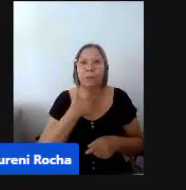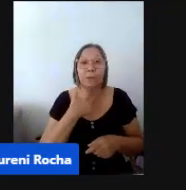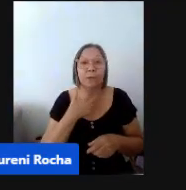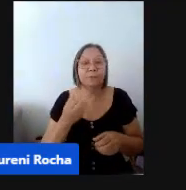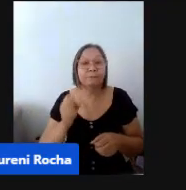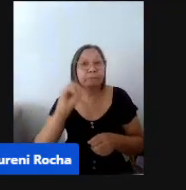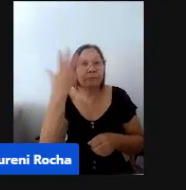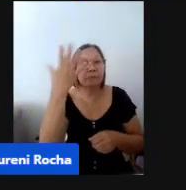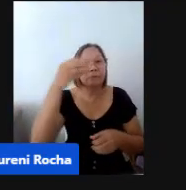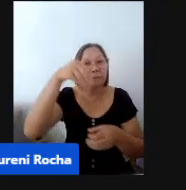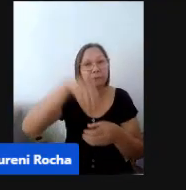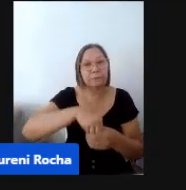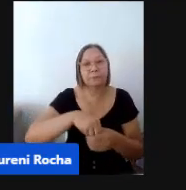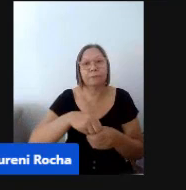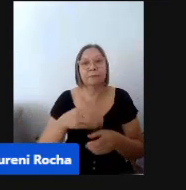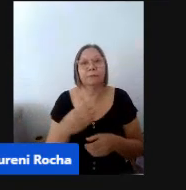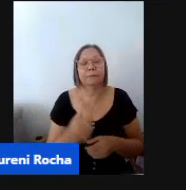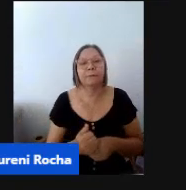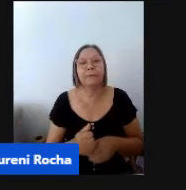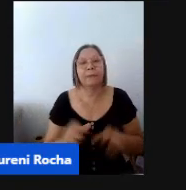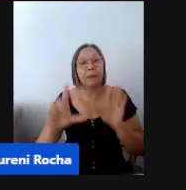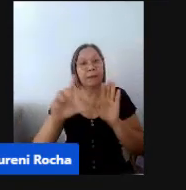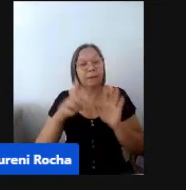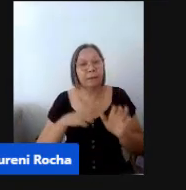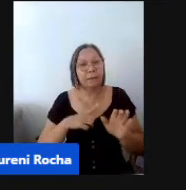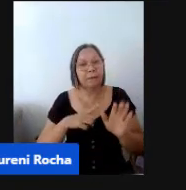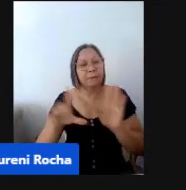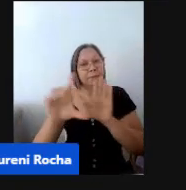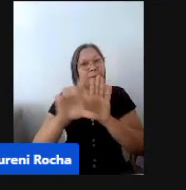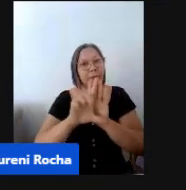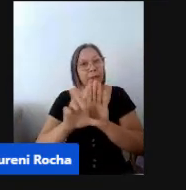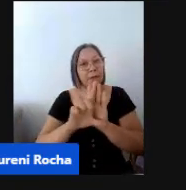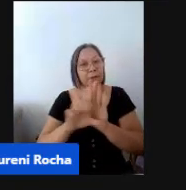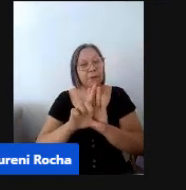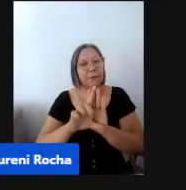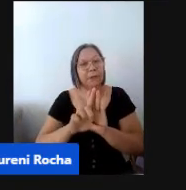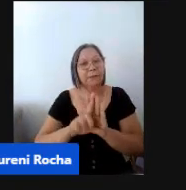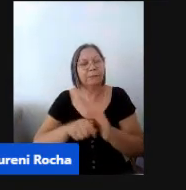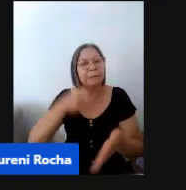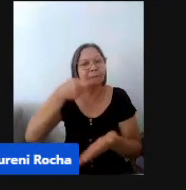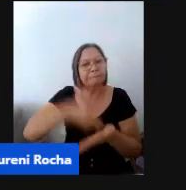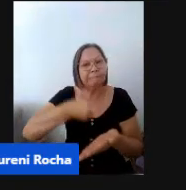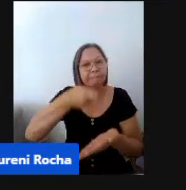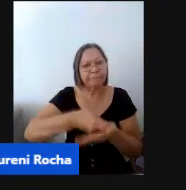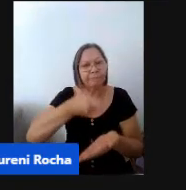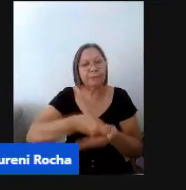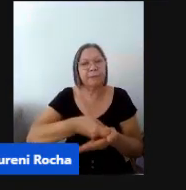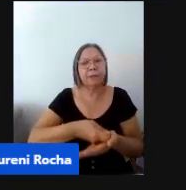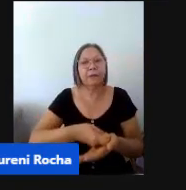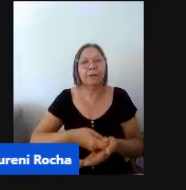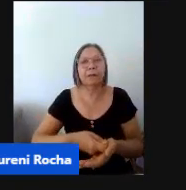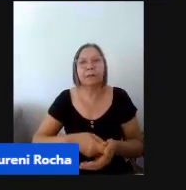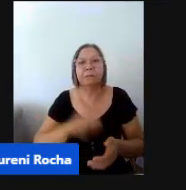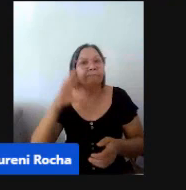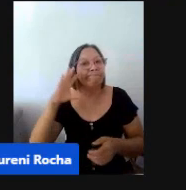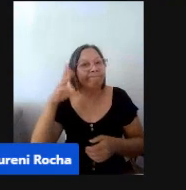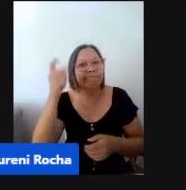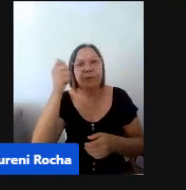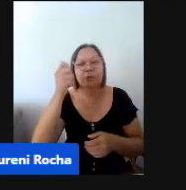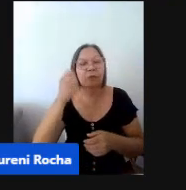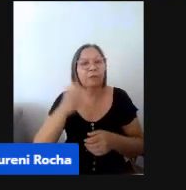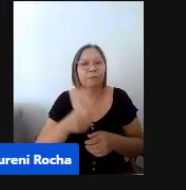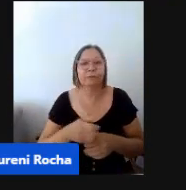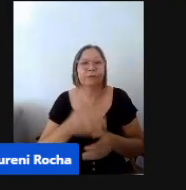gente sabe que legislações punitivas, elas não resolvem por si só o processo cultural. Então, é importante que